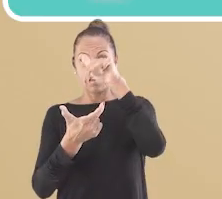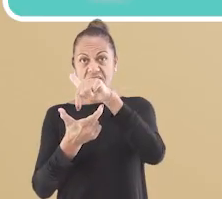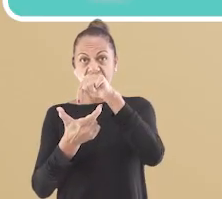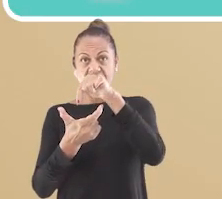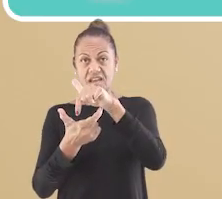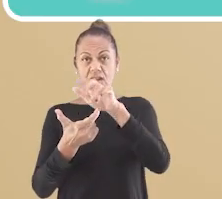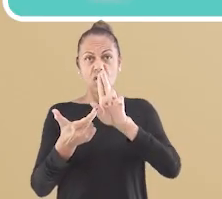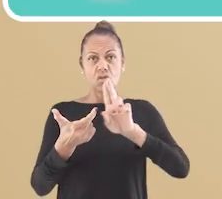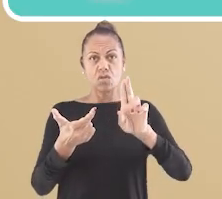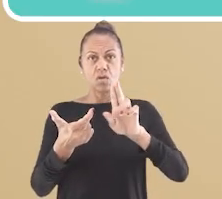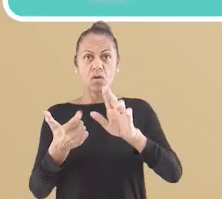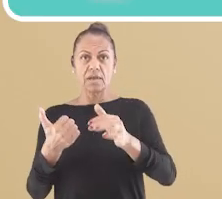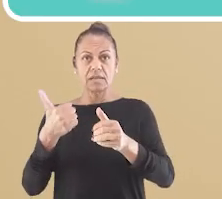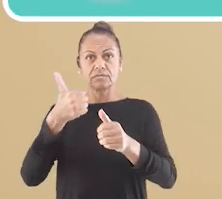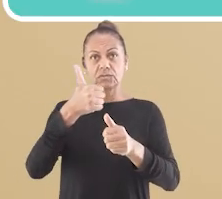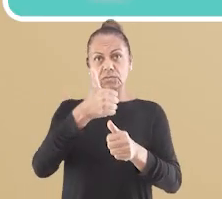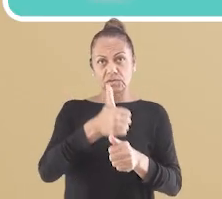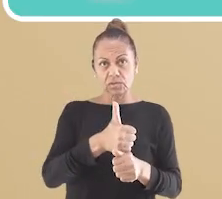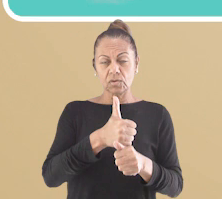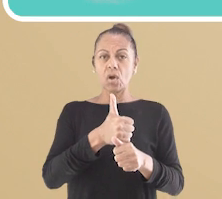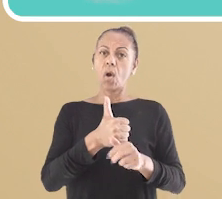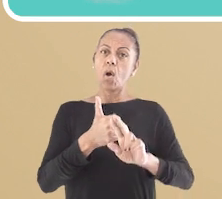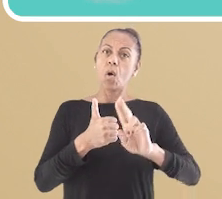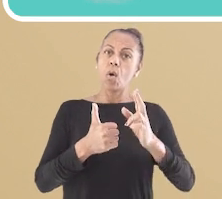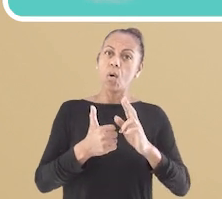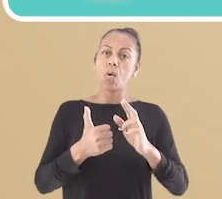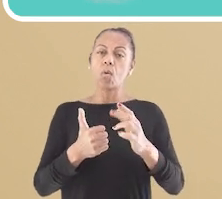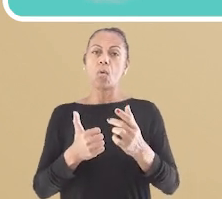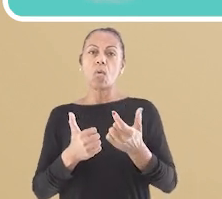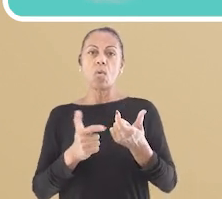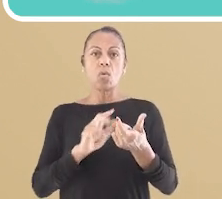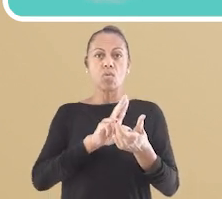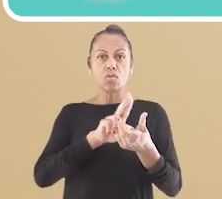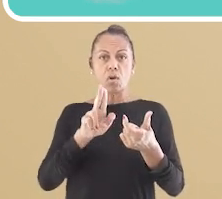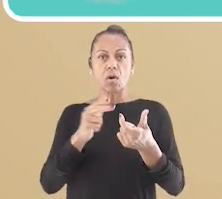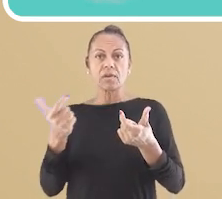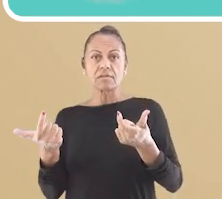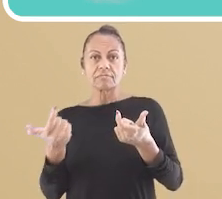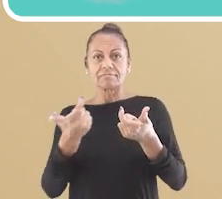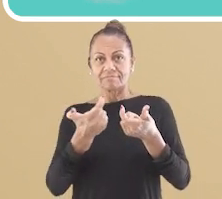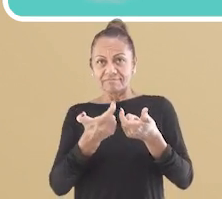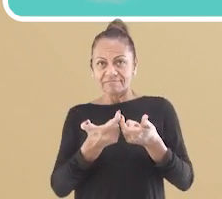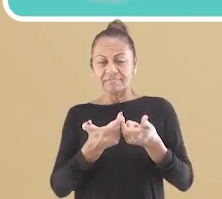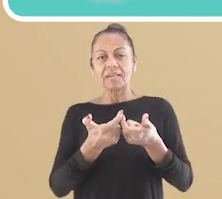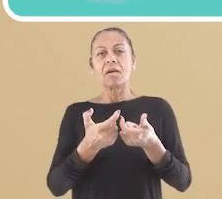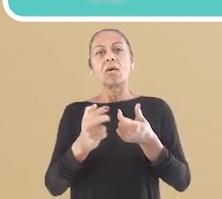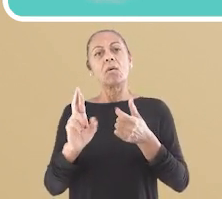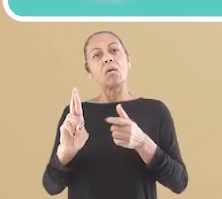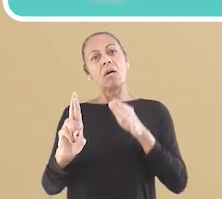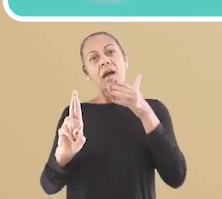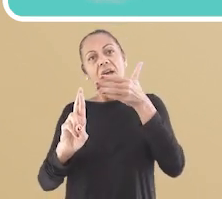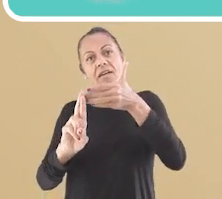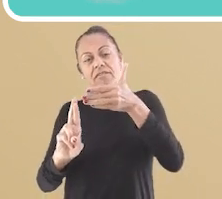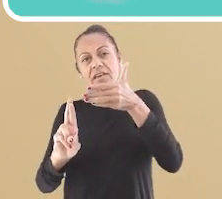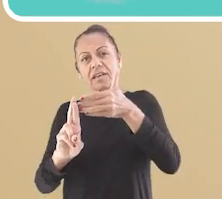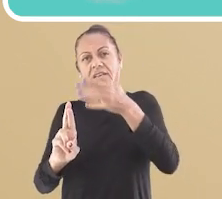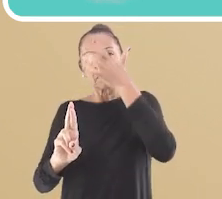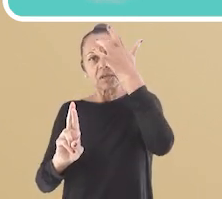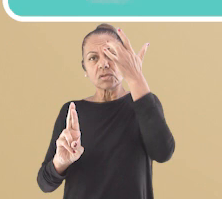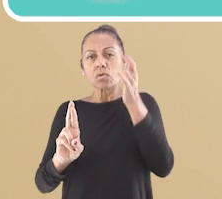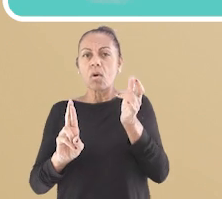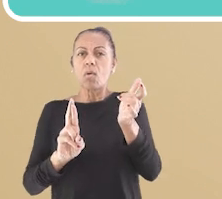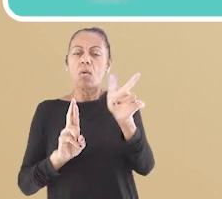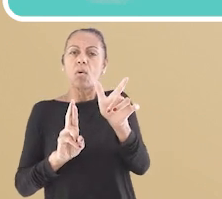uma palavra que substitui ou acompanha o nome. Ou seja, recorremos aos pronomes para fazer referência a